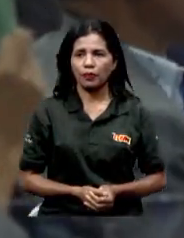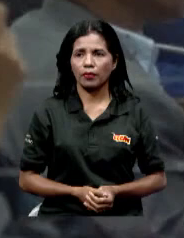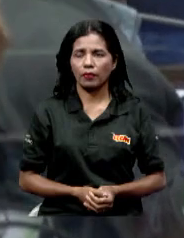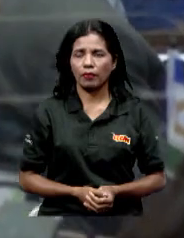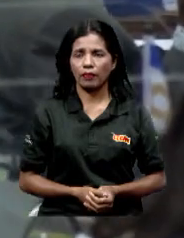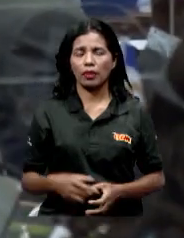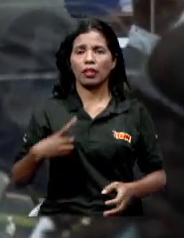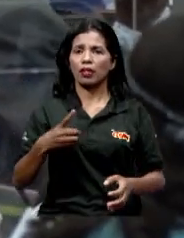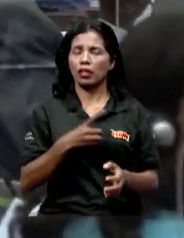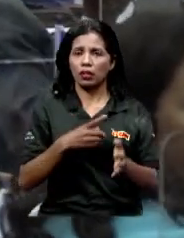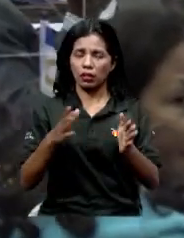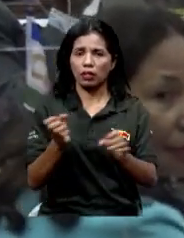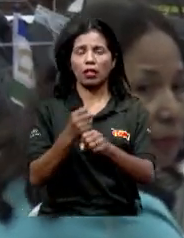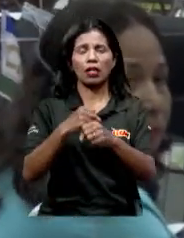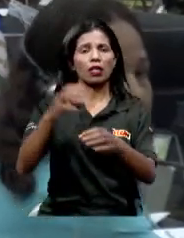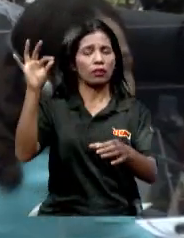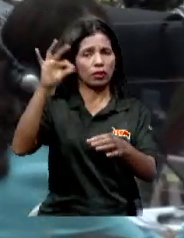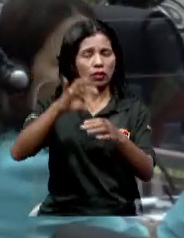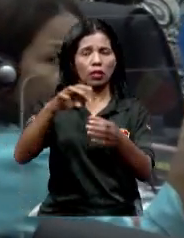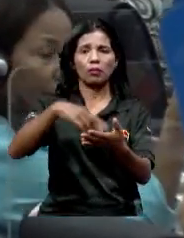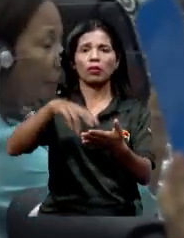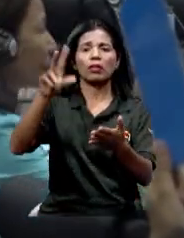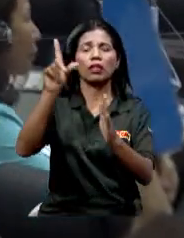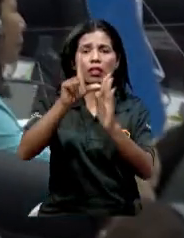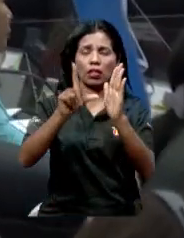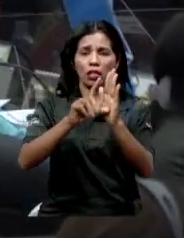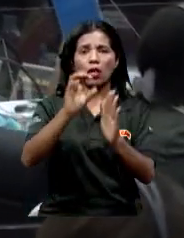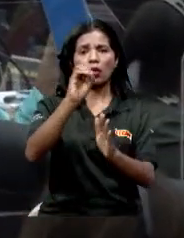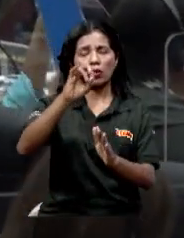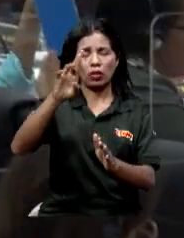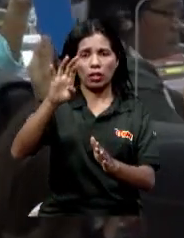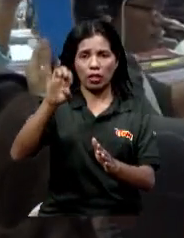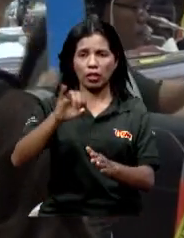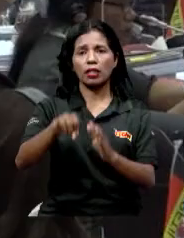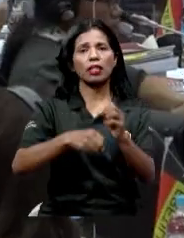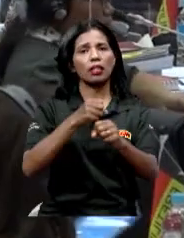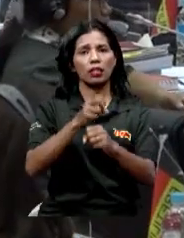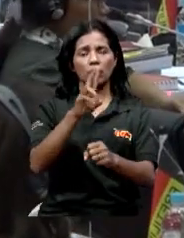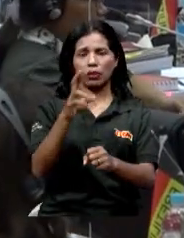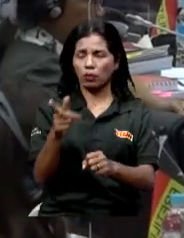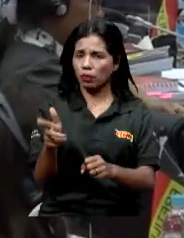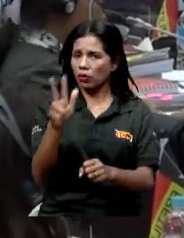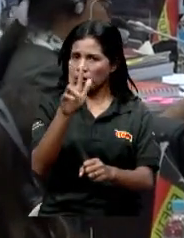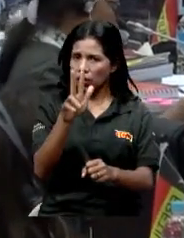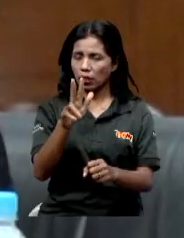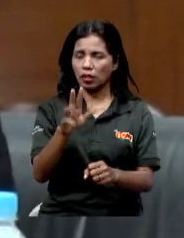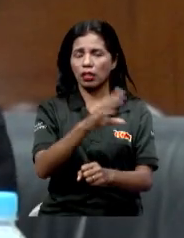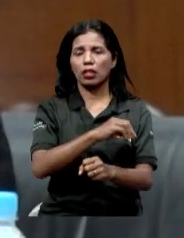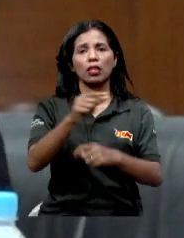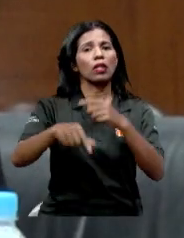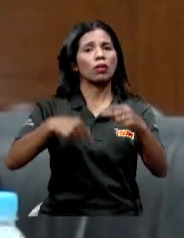Rafael deputado Sira, a votação não aprova a proposta de orçamento ratificativo de Rua Rua Nulo Recintolum e a final